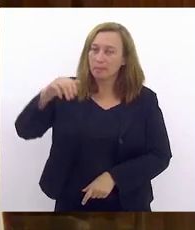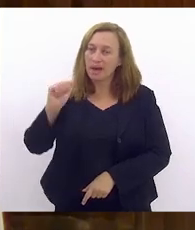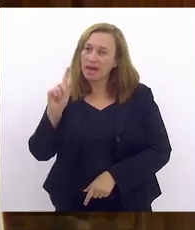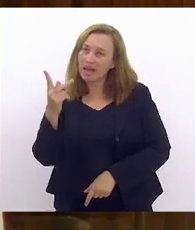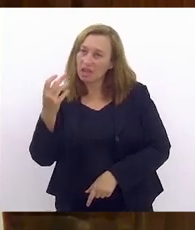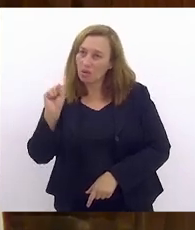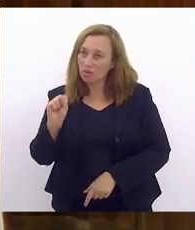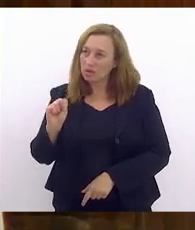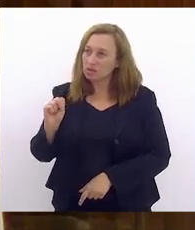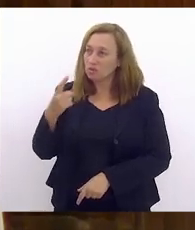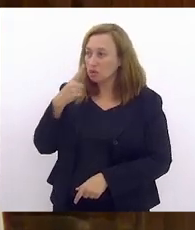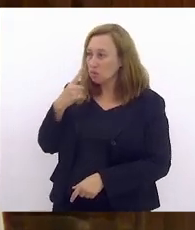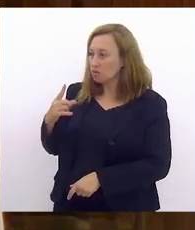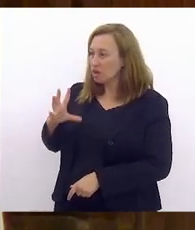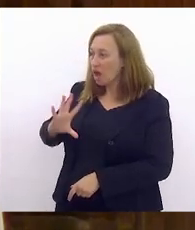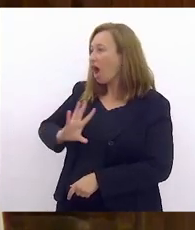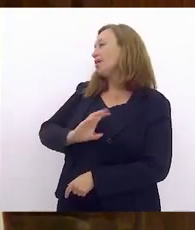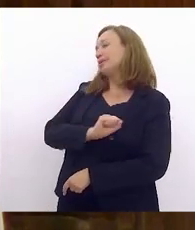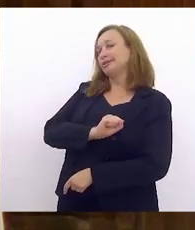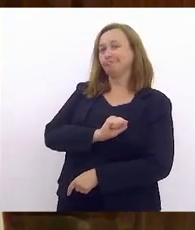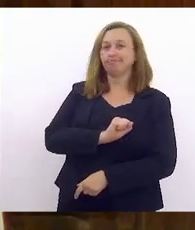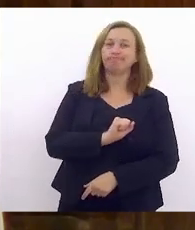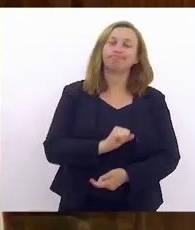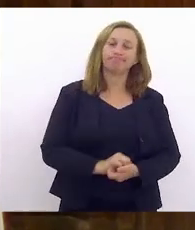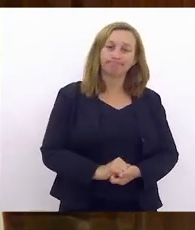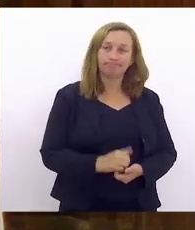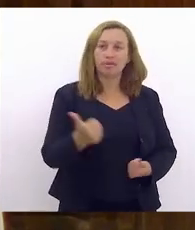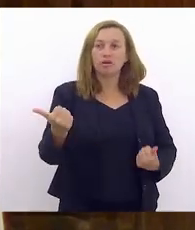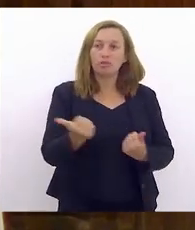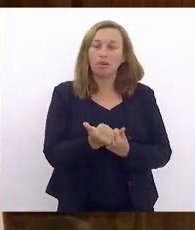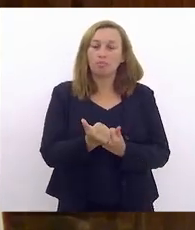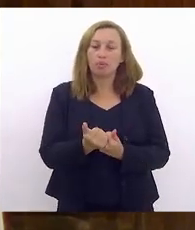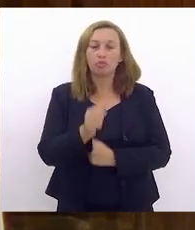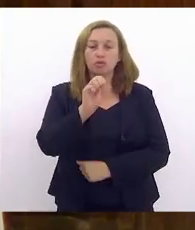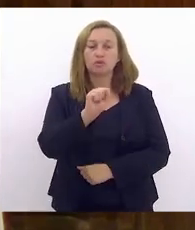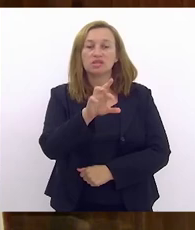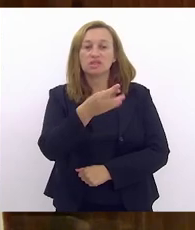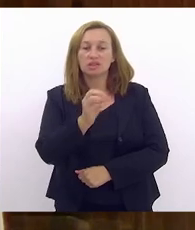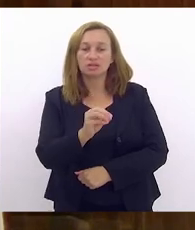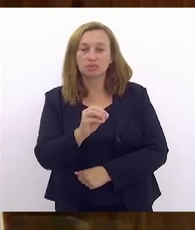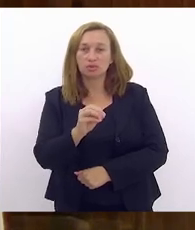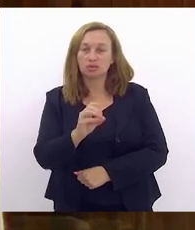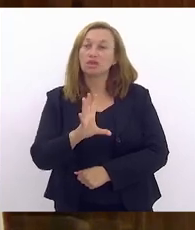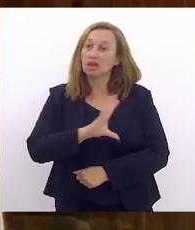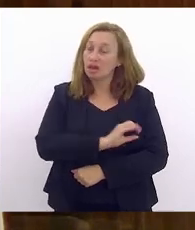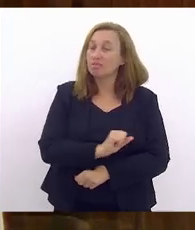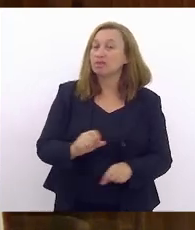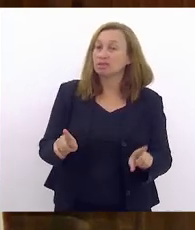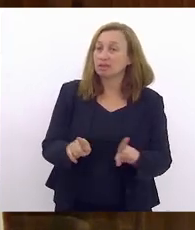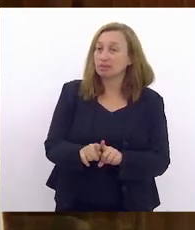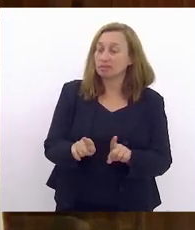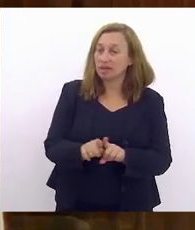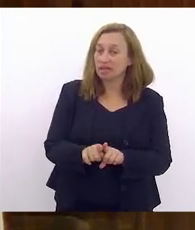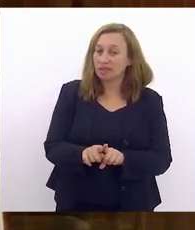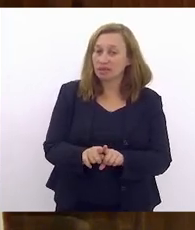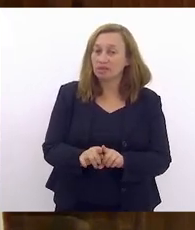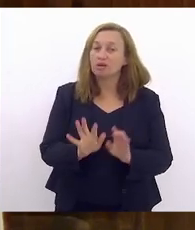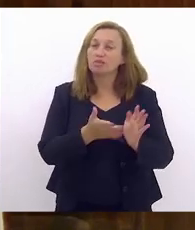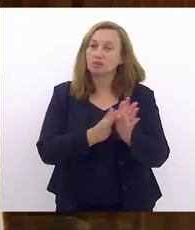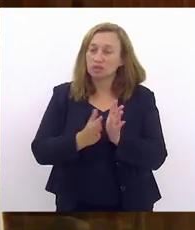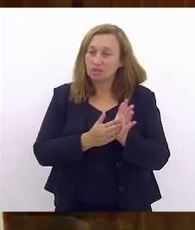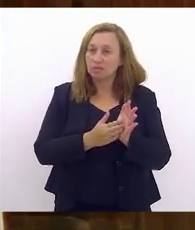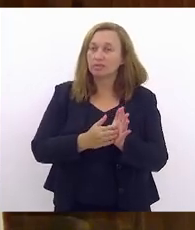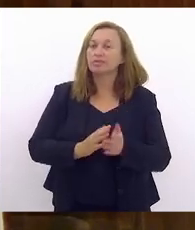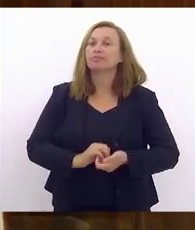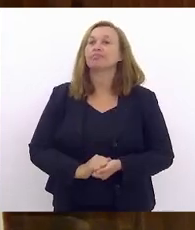me apaixonei. E com o apoio do Sandro, que é um amante da Intendente Magalhães, eu posso dizer assim,